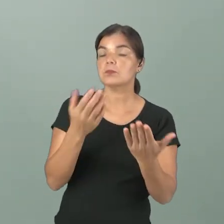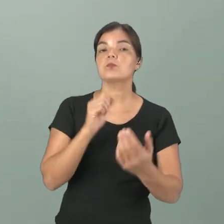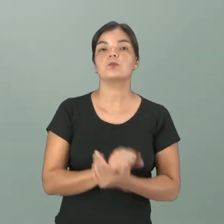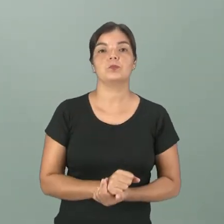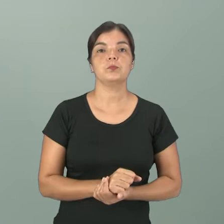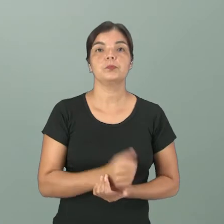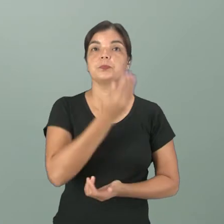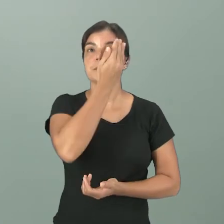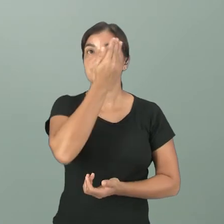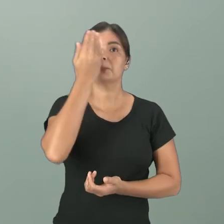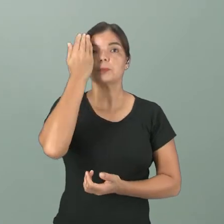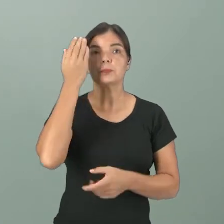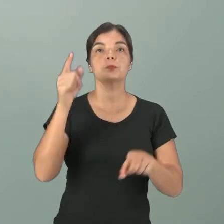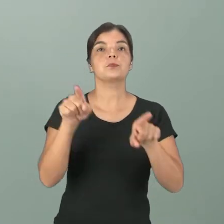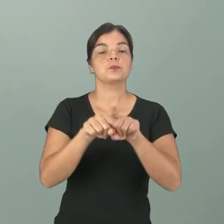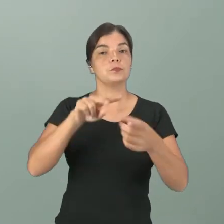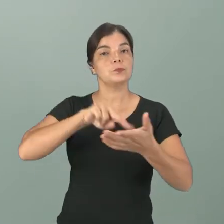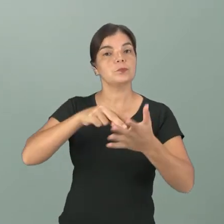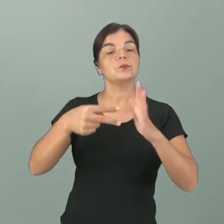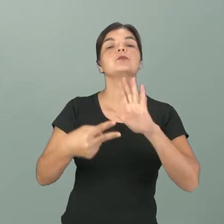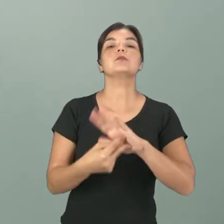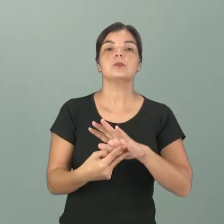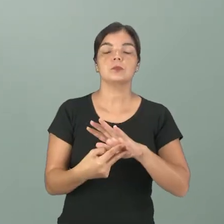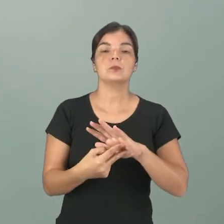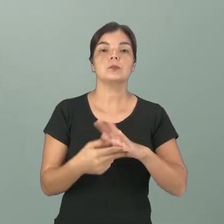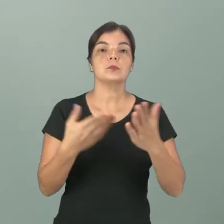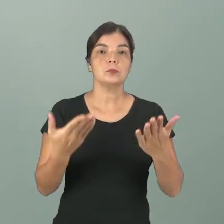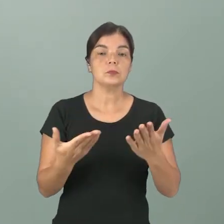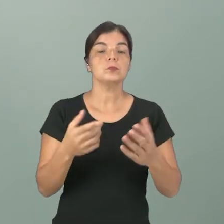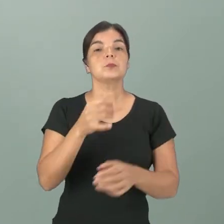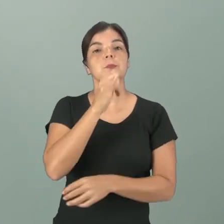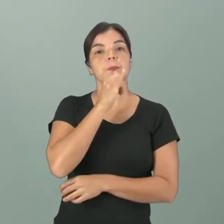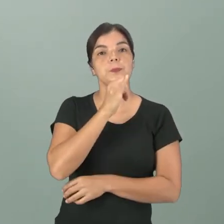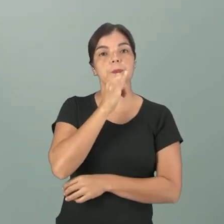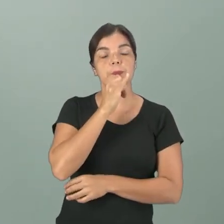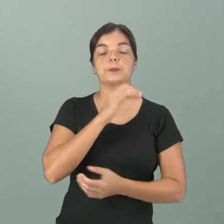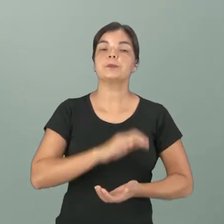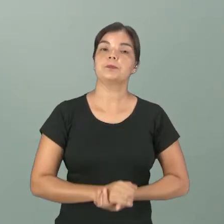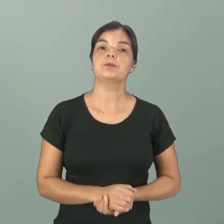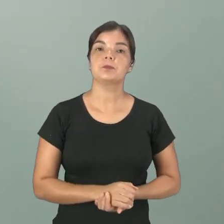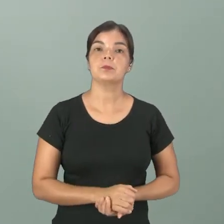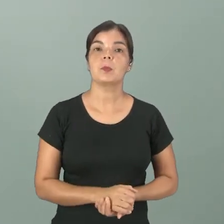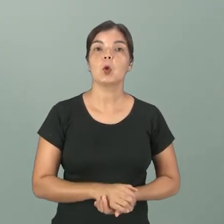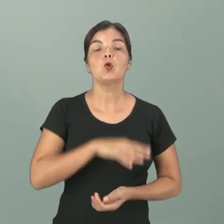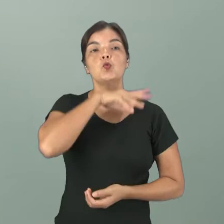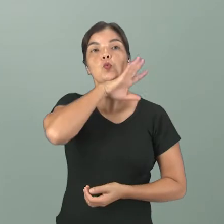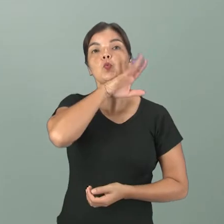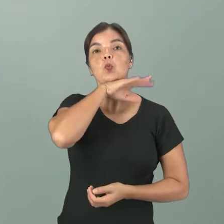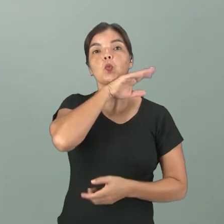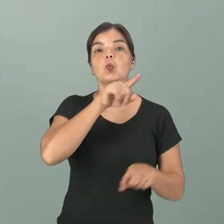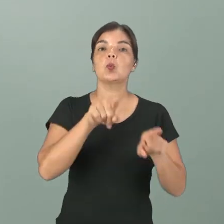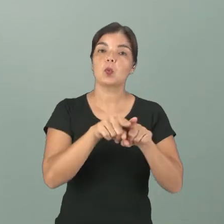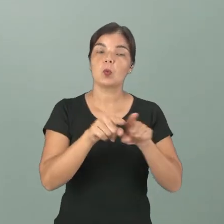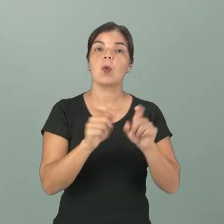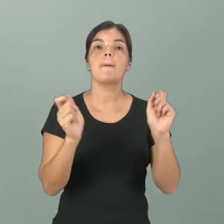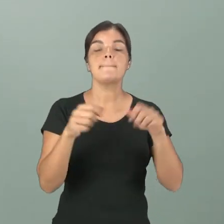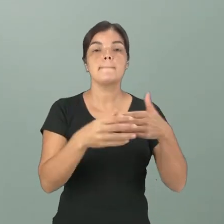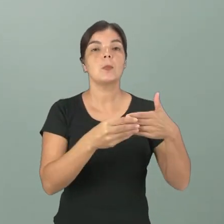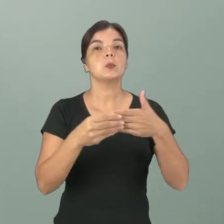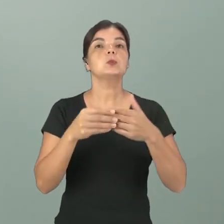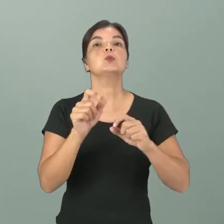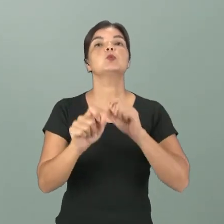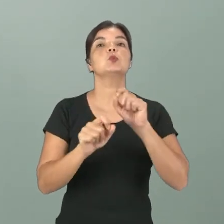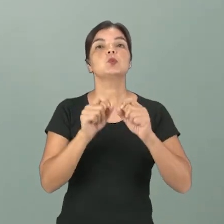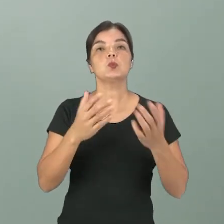vocês que essas máscaras têm significados. Quando elas têm, por exemplo, um significado de um animal, o animal pode